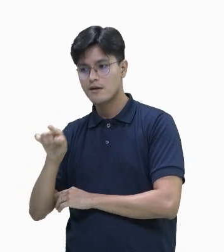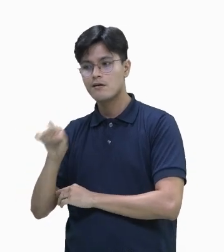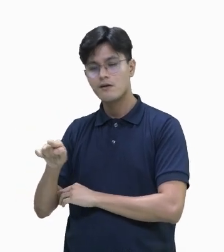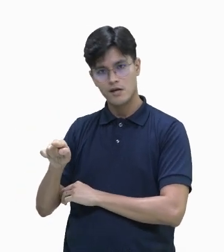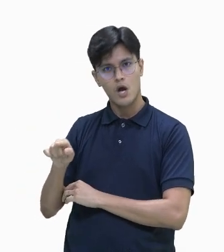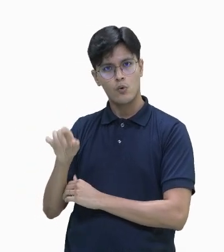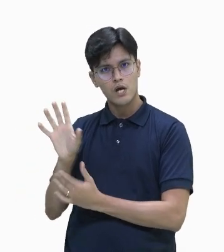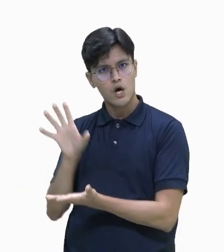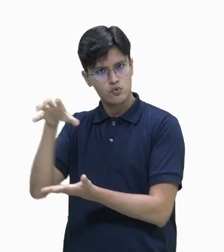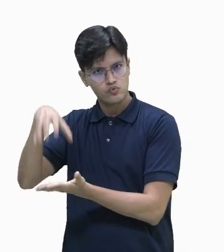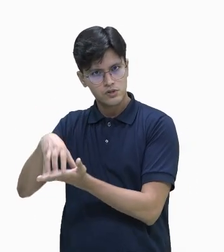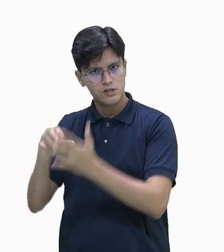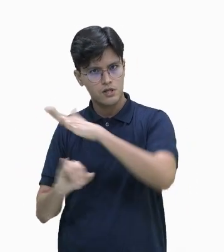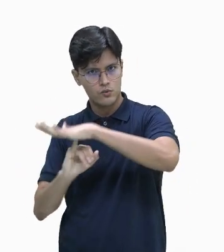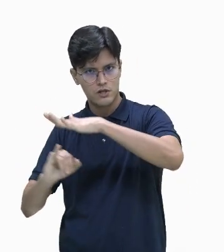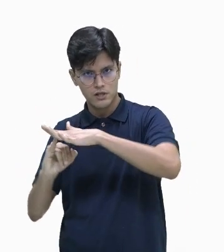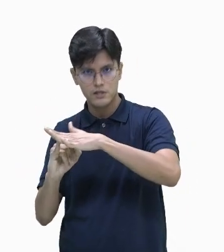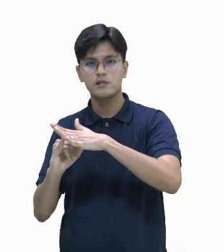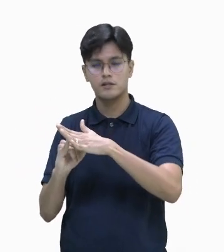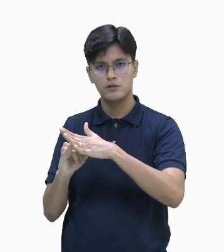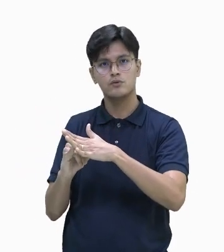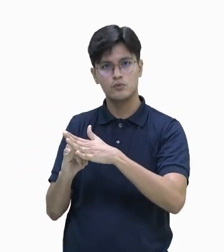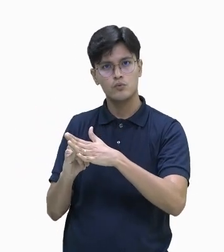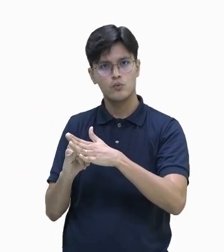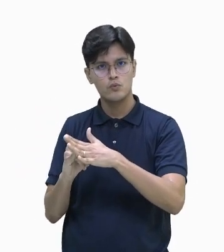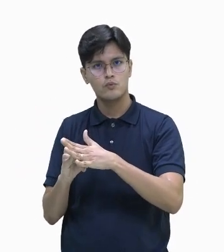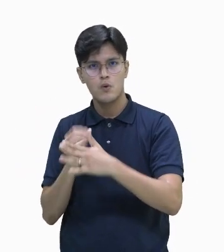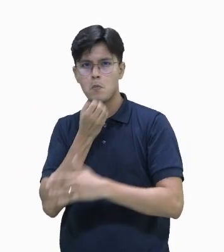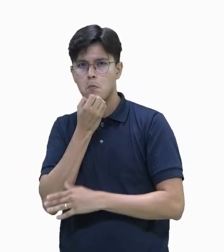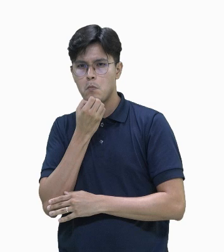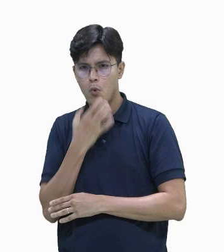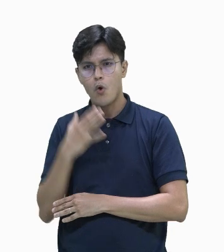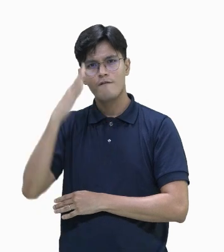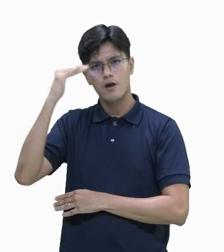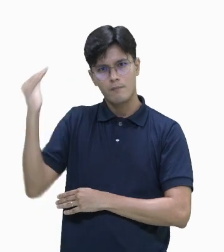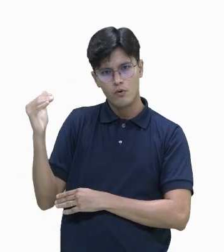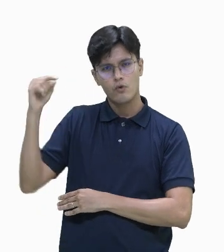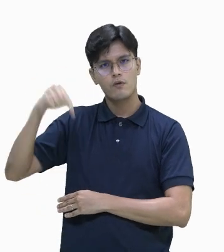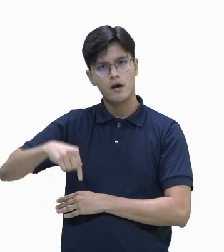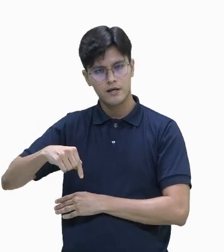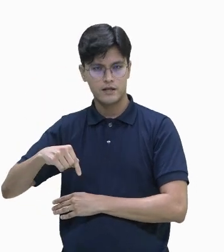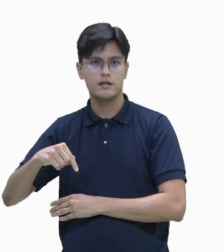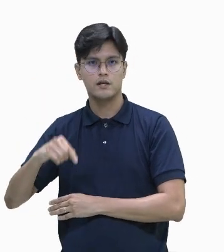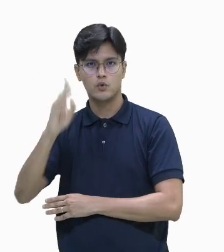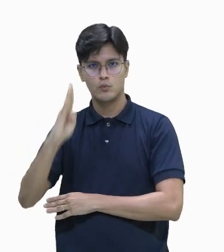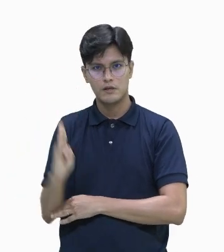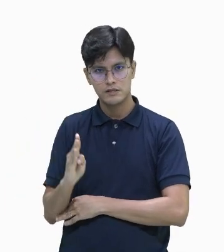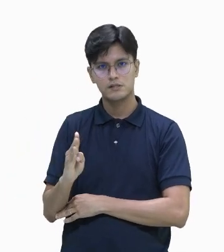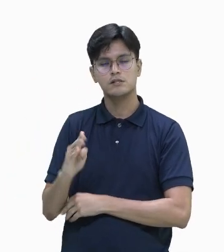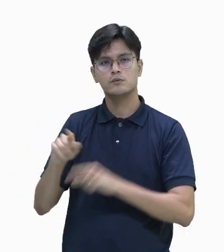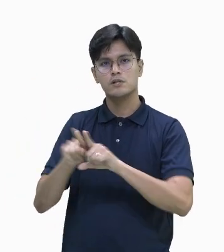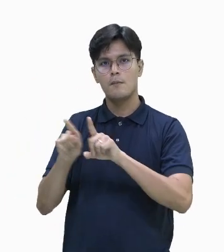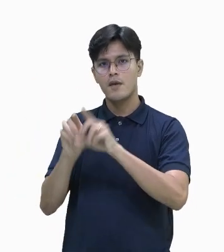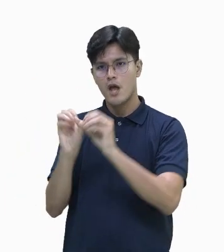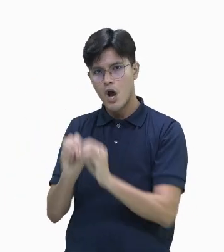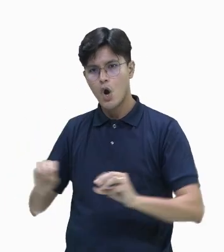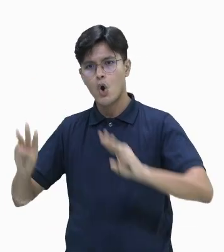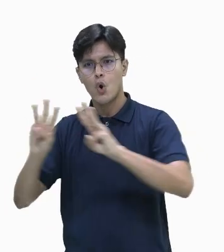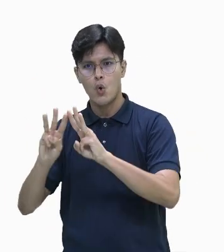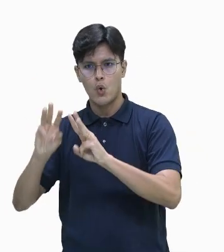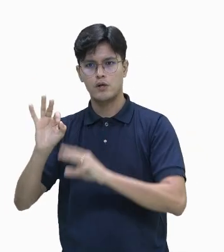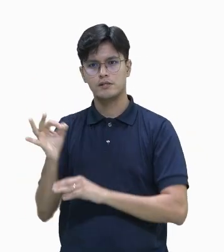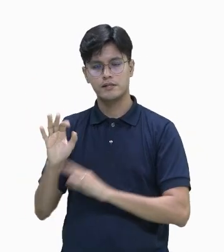respeitado do Brasil e da ONU, que é um órgão internacional, então os